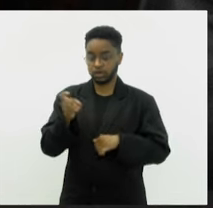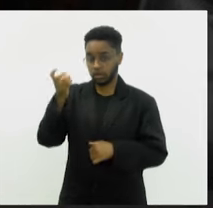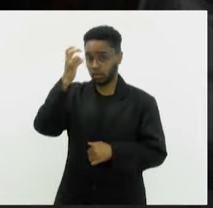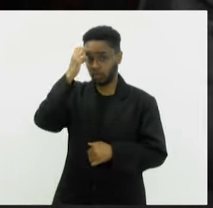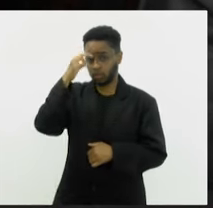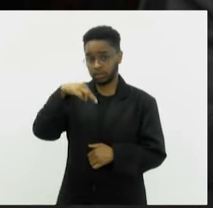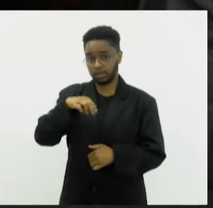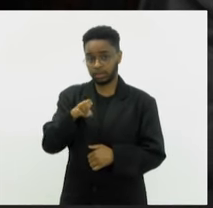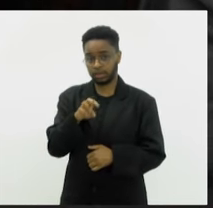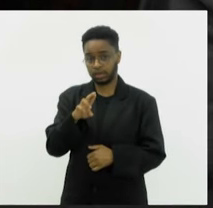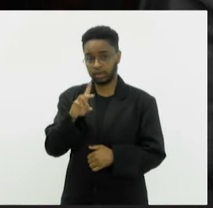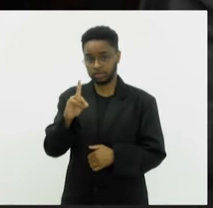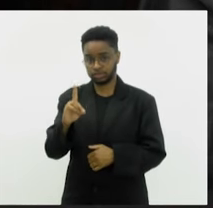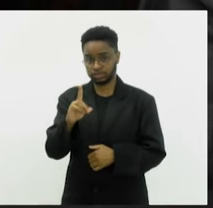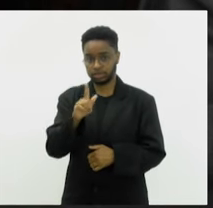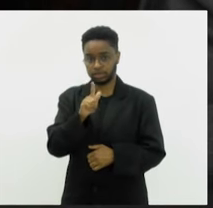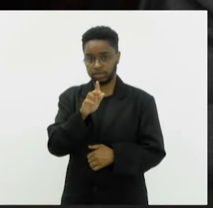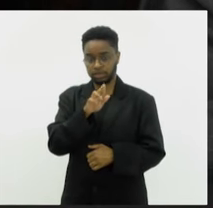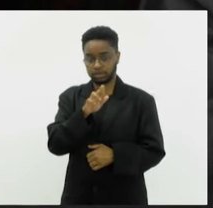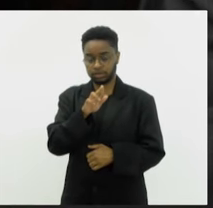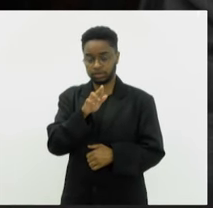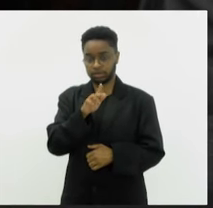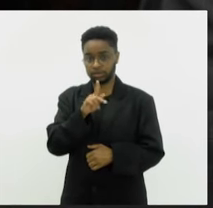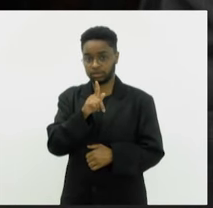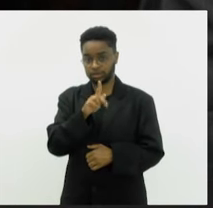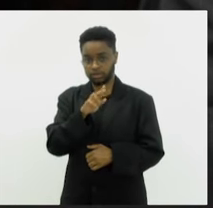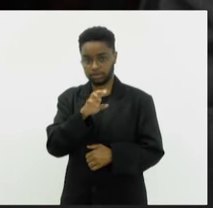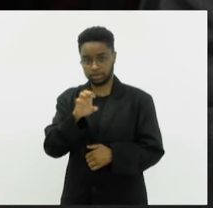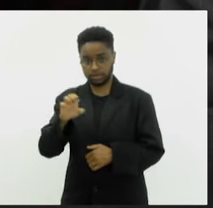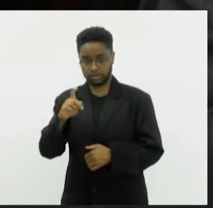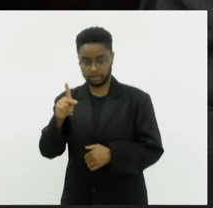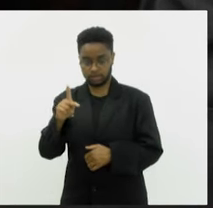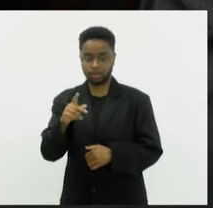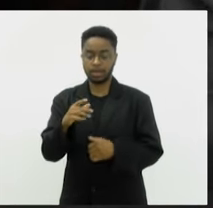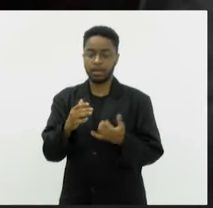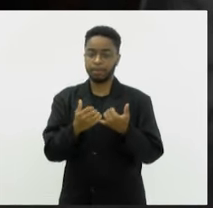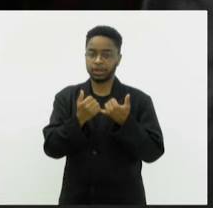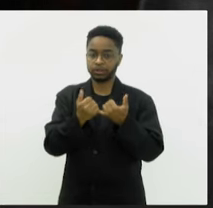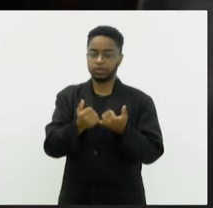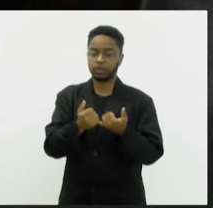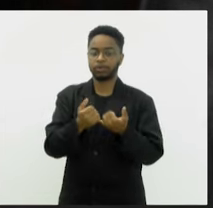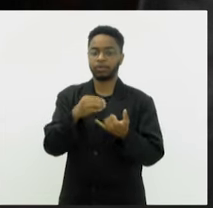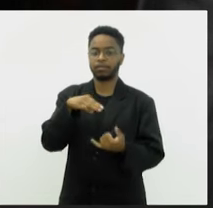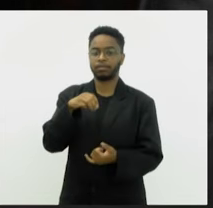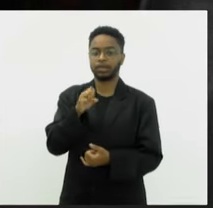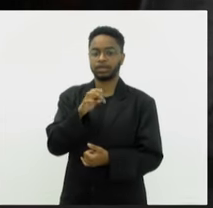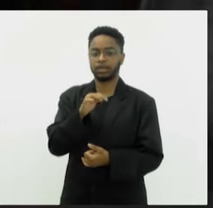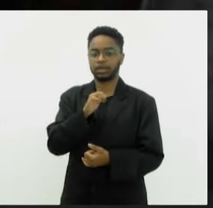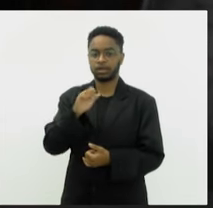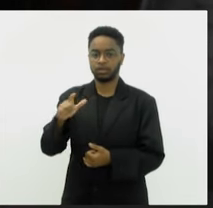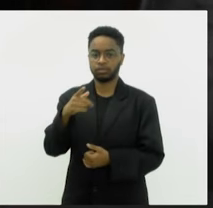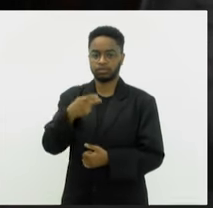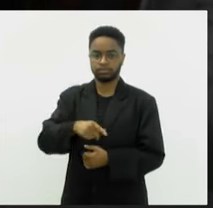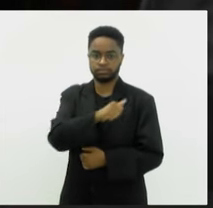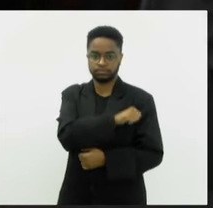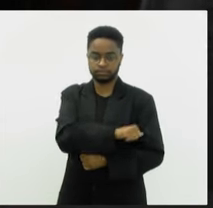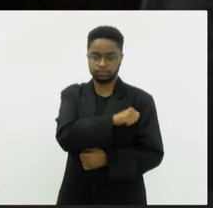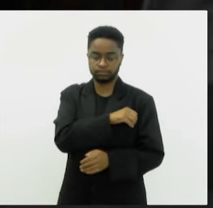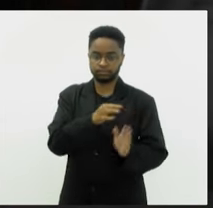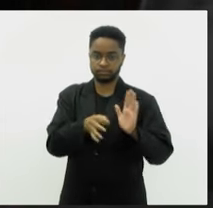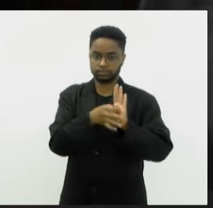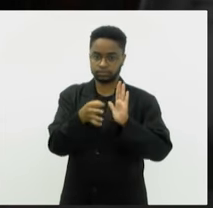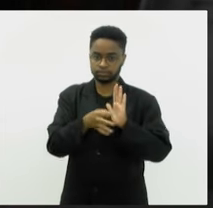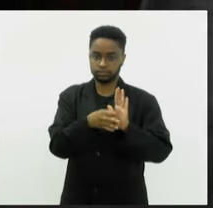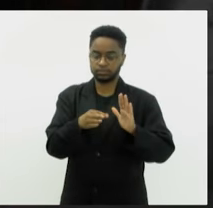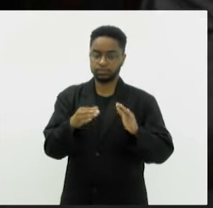nerd WIC como patrimônio material do Estado do Rio de Janeiro. Pareceres das comissões Constituição e Justiça